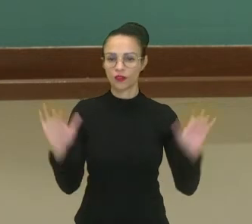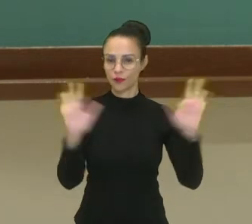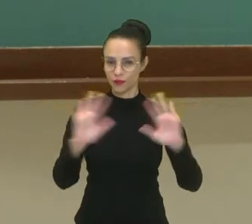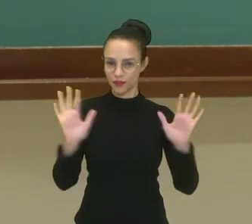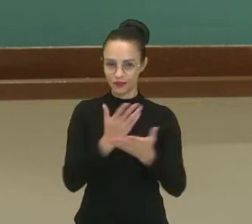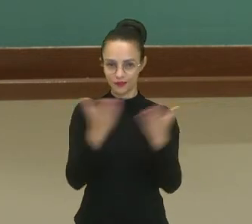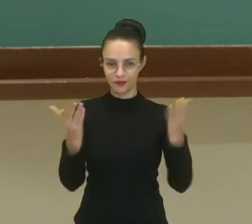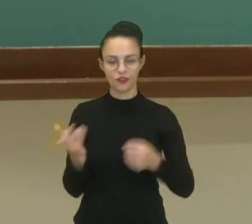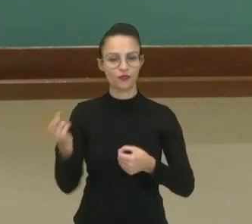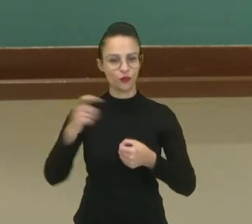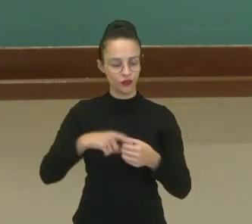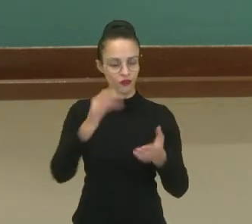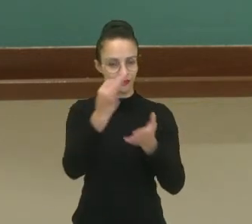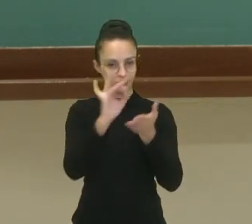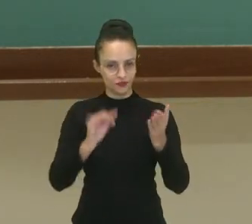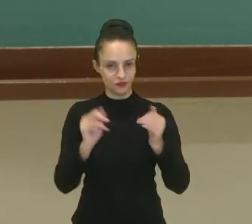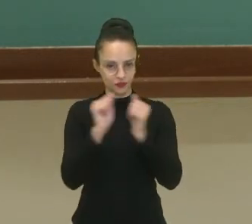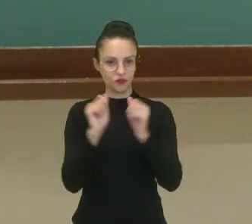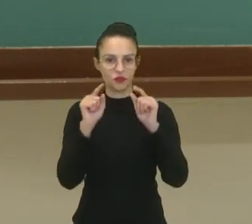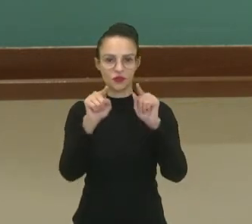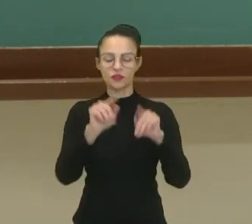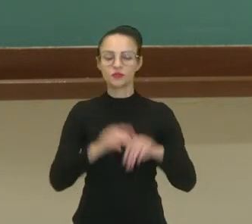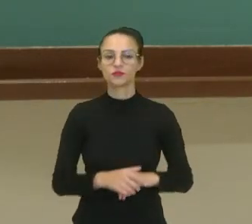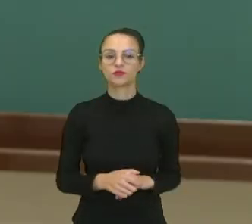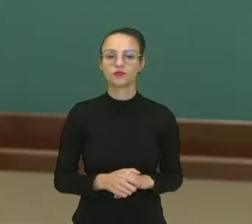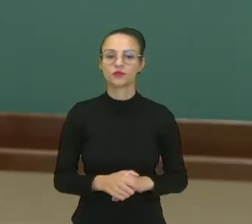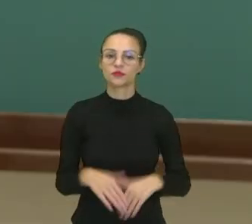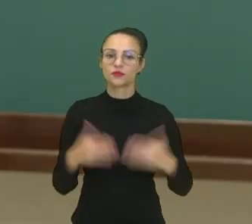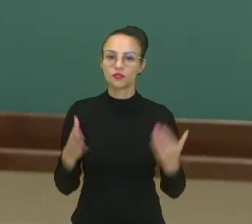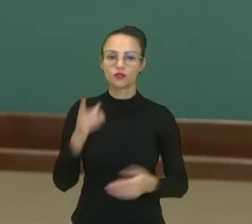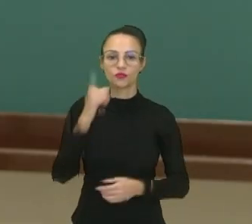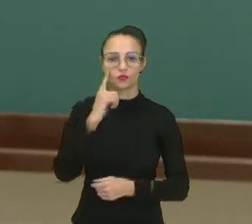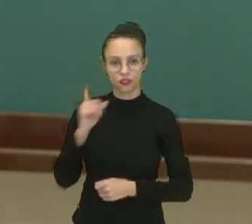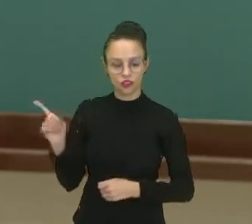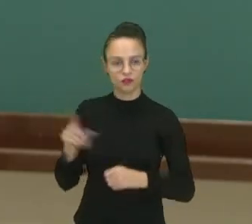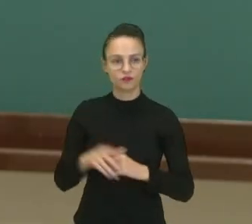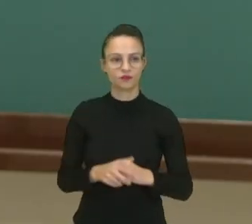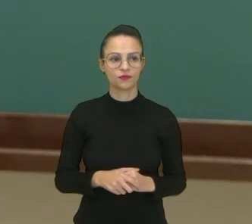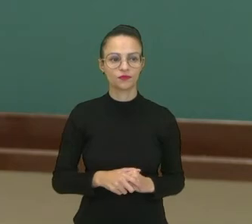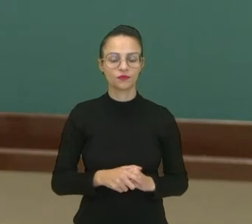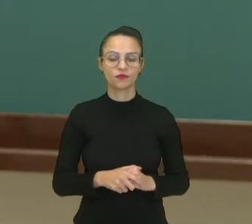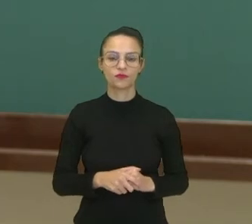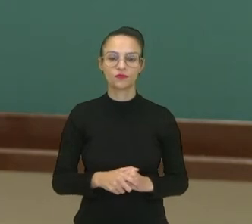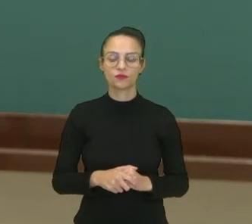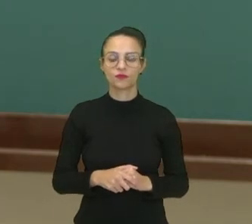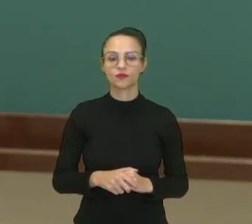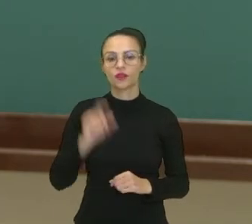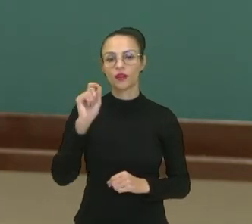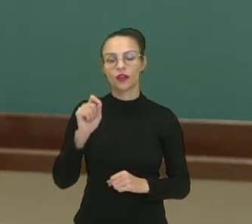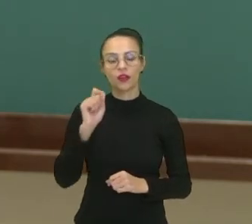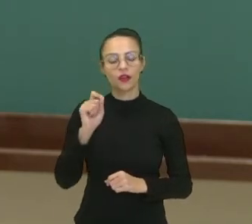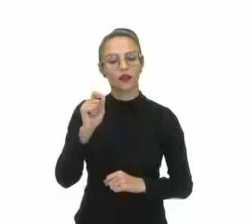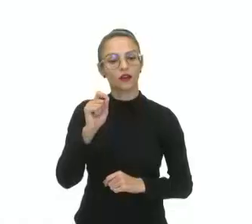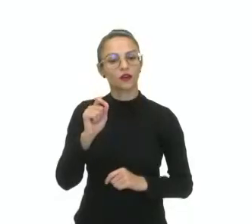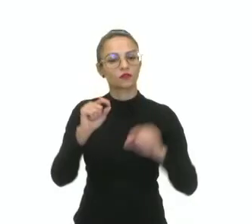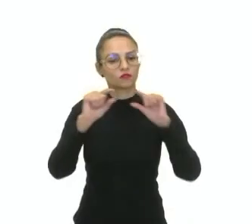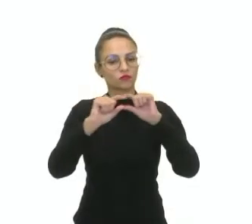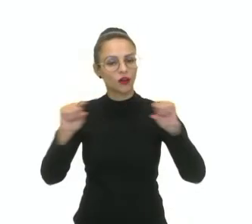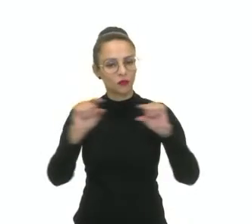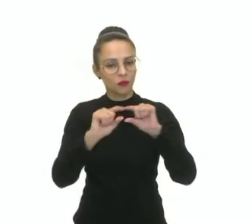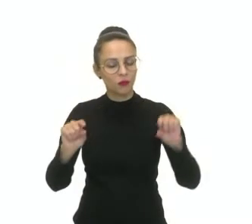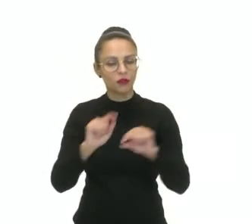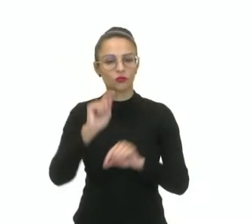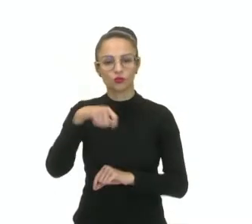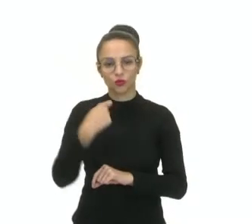Olá, voltei a gabaritar contigo. Então veja, uma linha de comentários sobre as proposições.